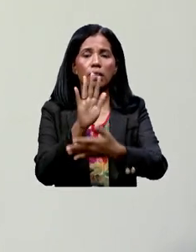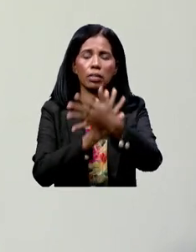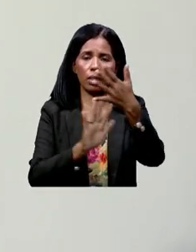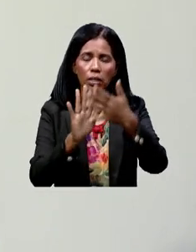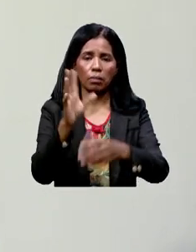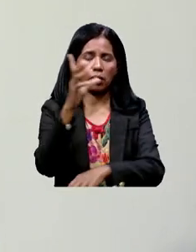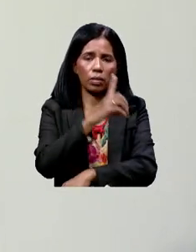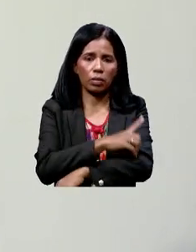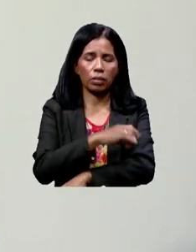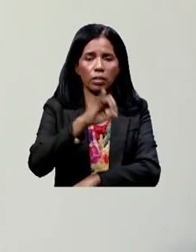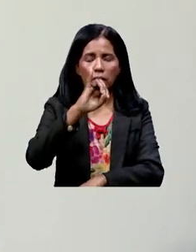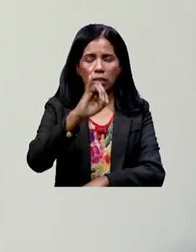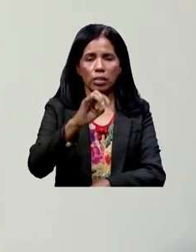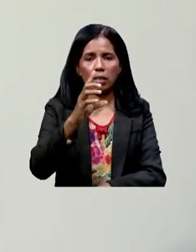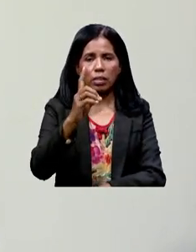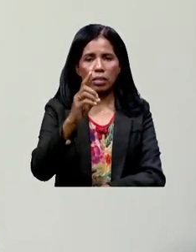Fitri